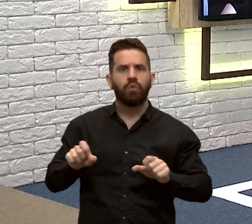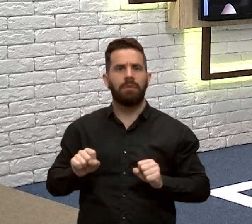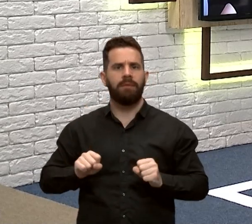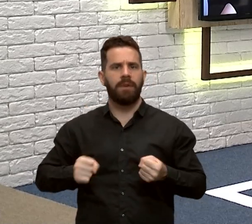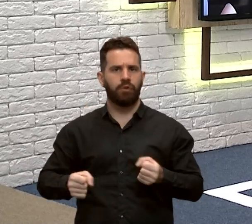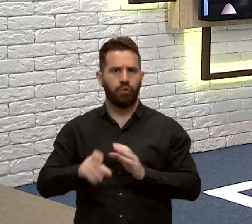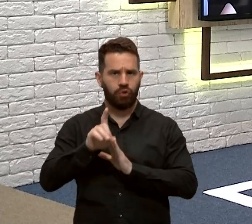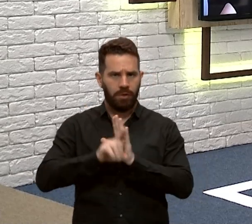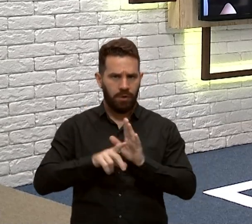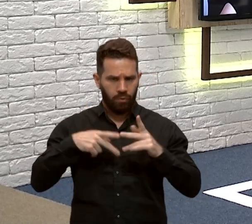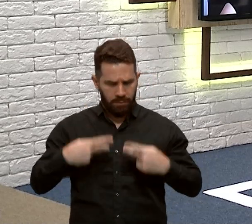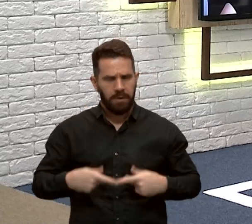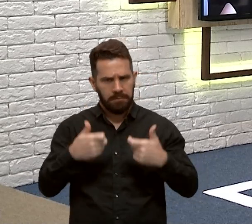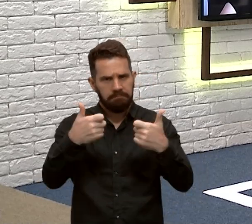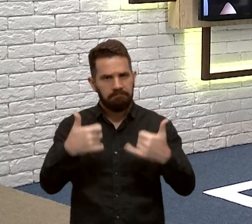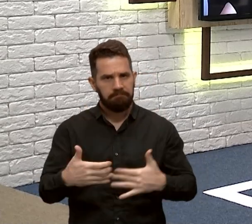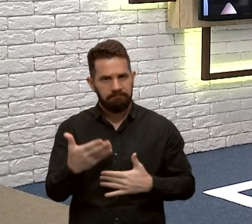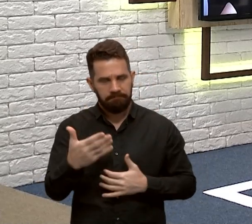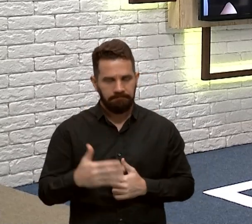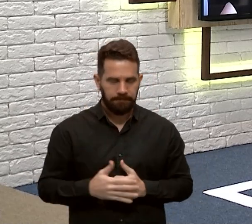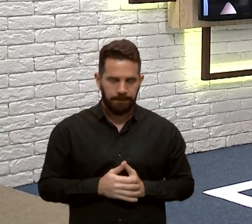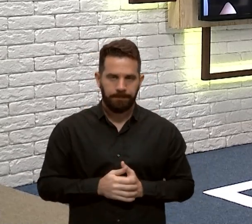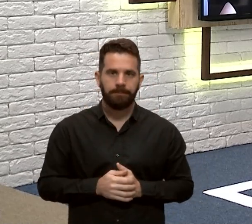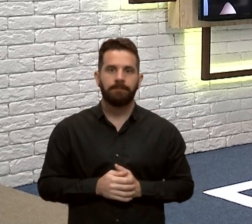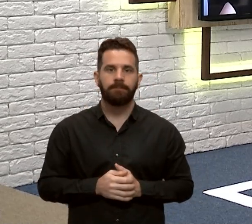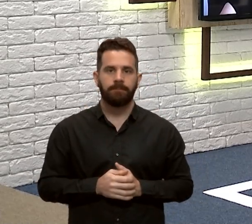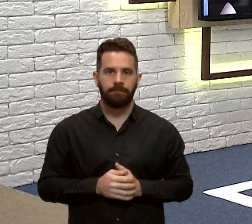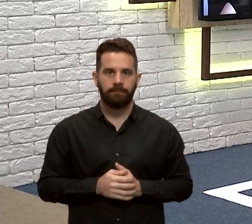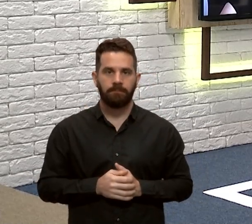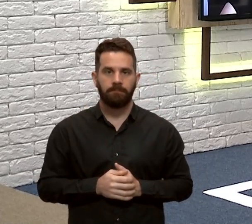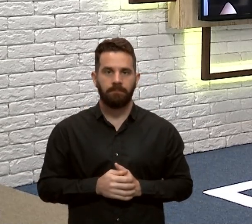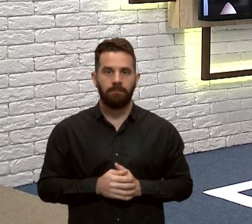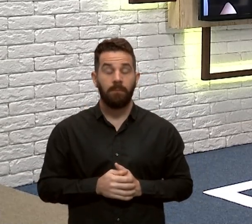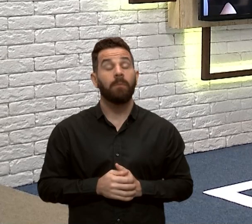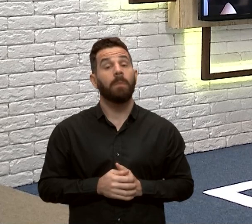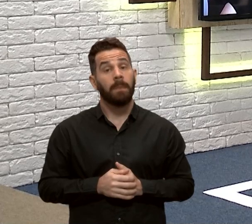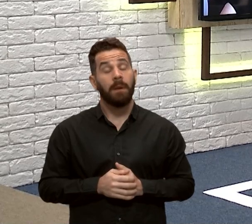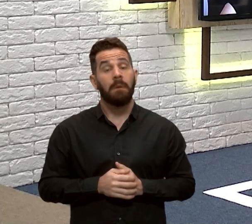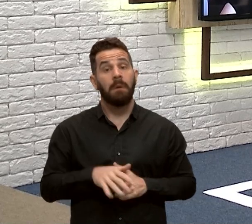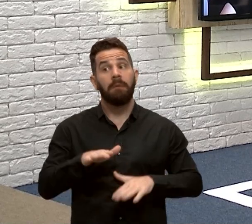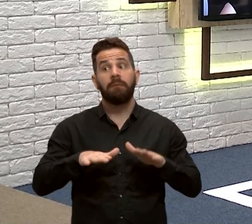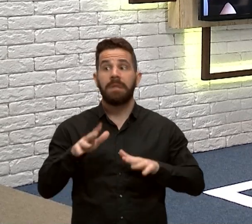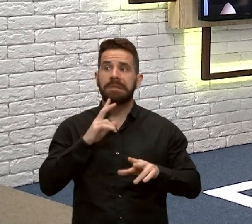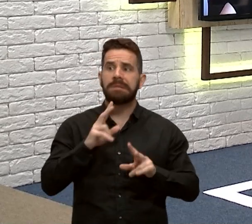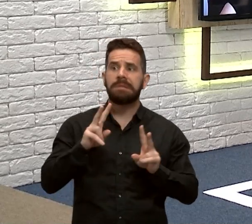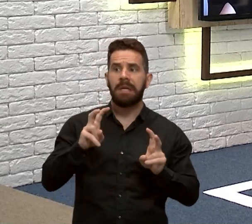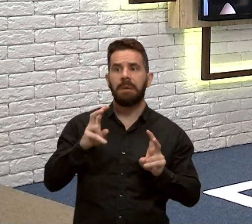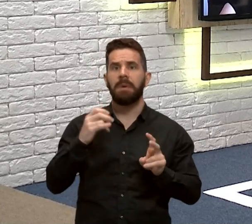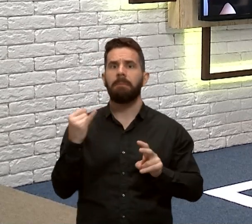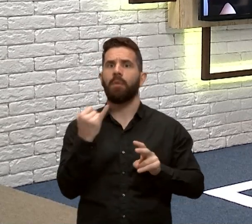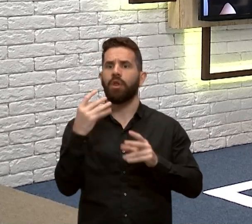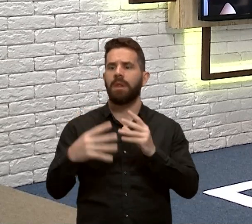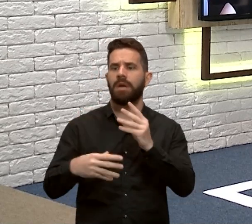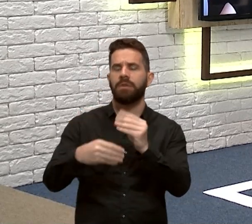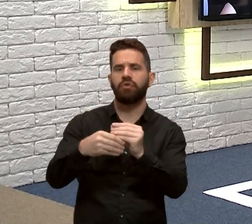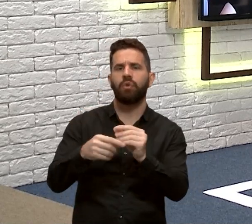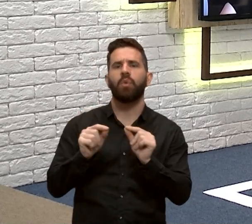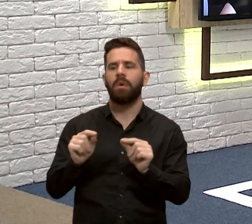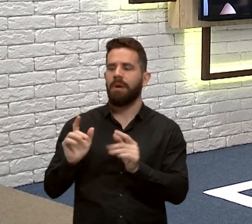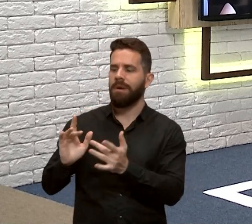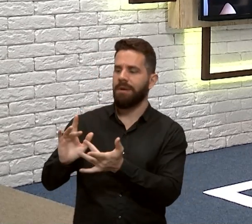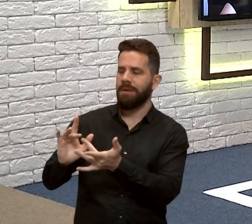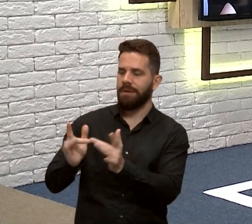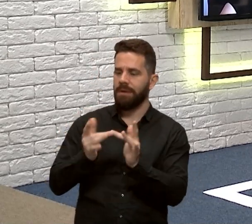gente. Talvez uma coisa importante para destacar, Camila, seja o fato de que é uma rede